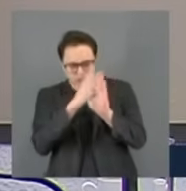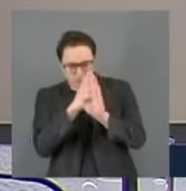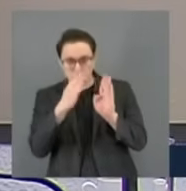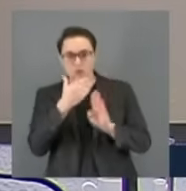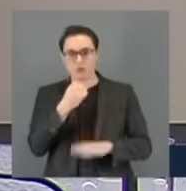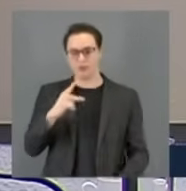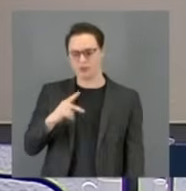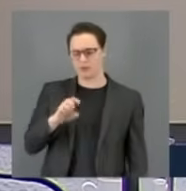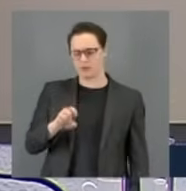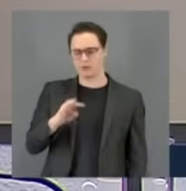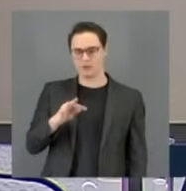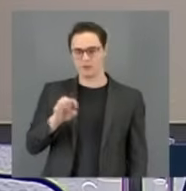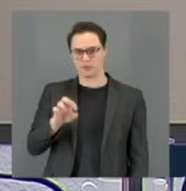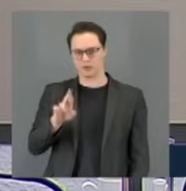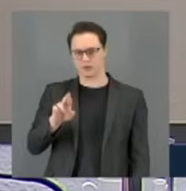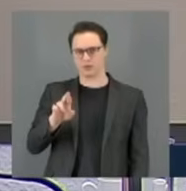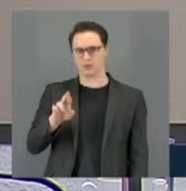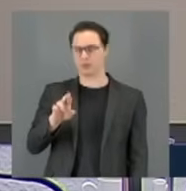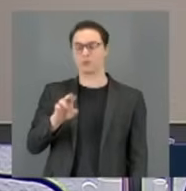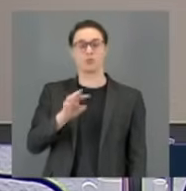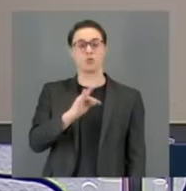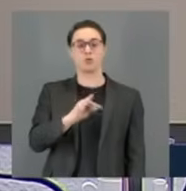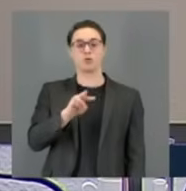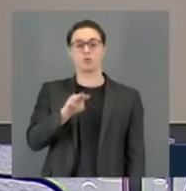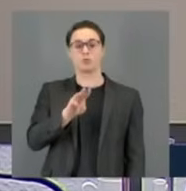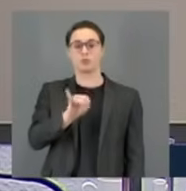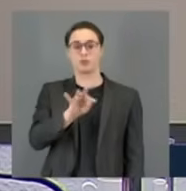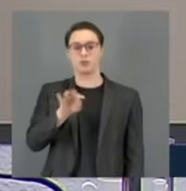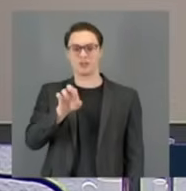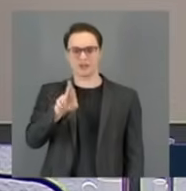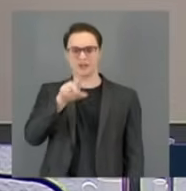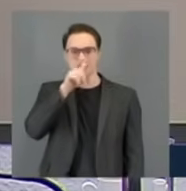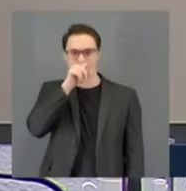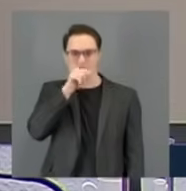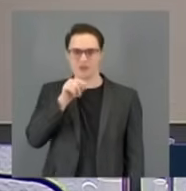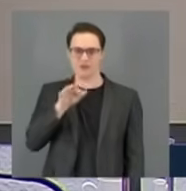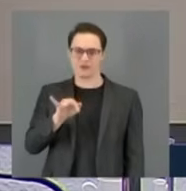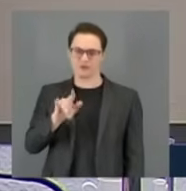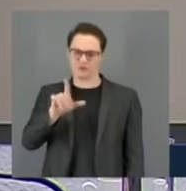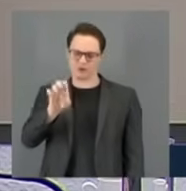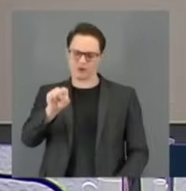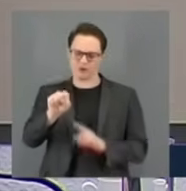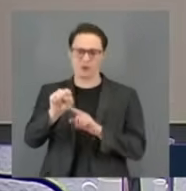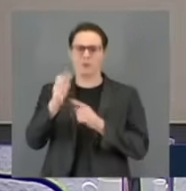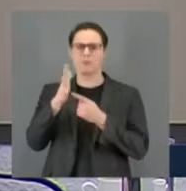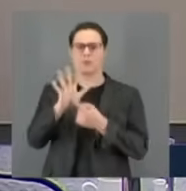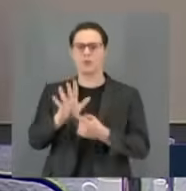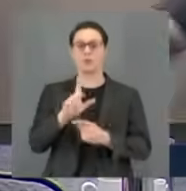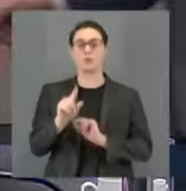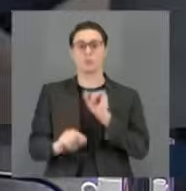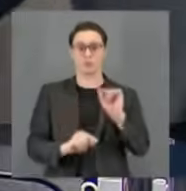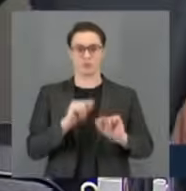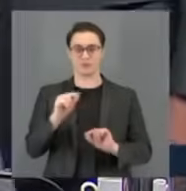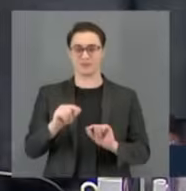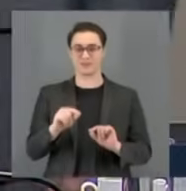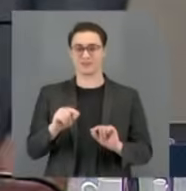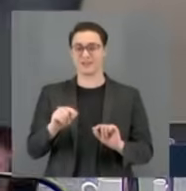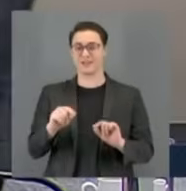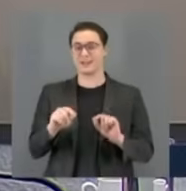Files. E o Twitter Files ele revela que a